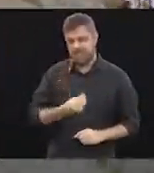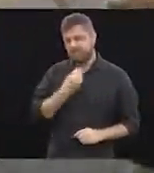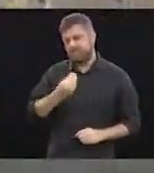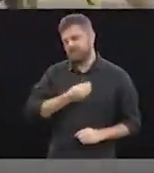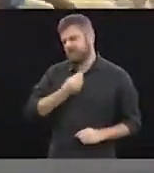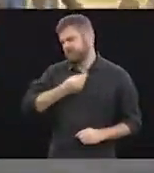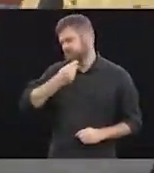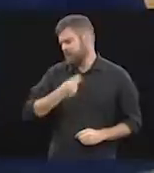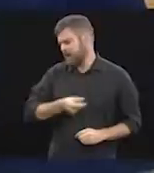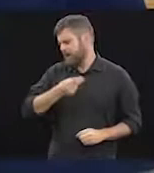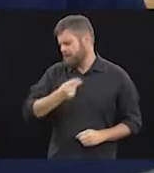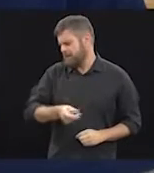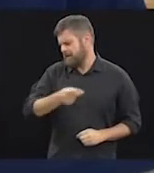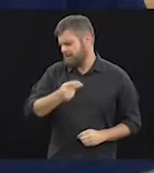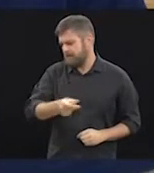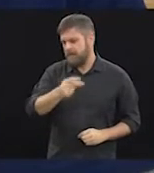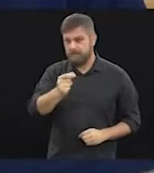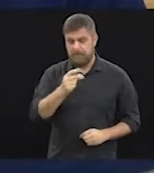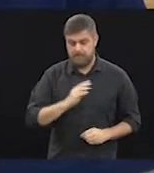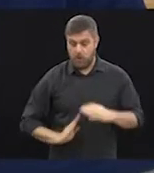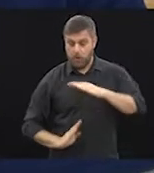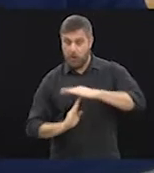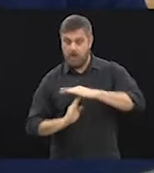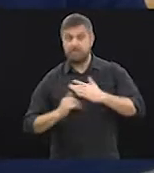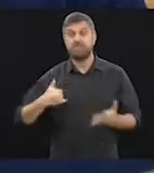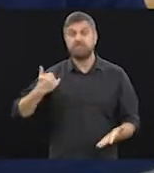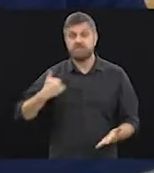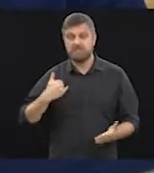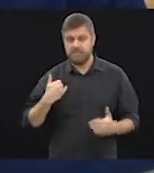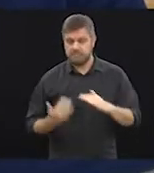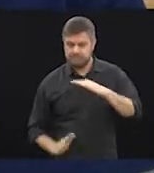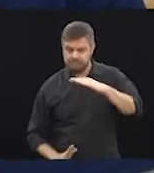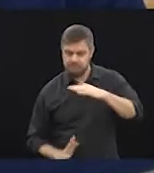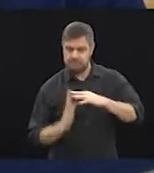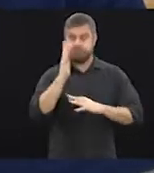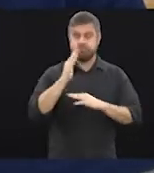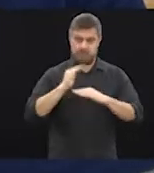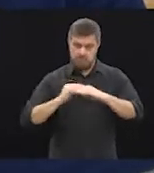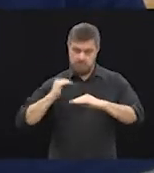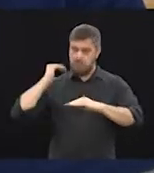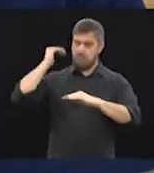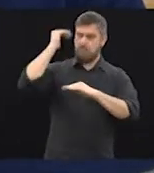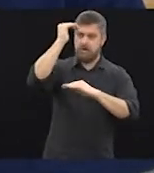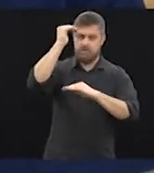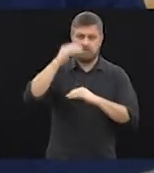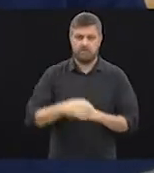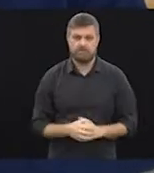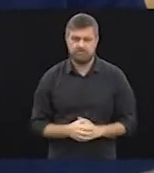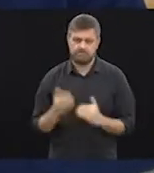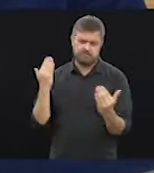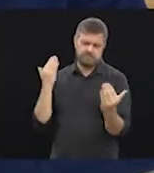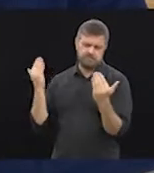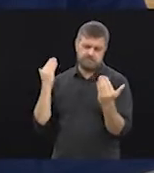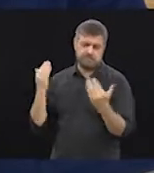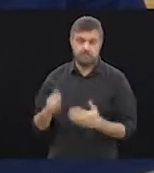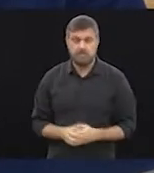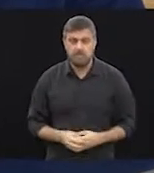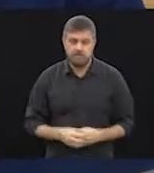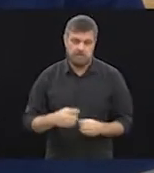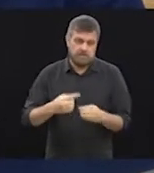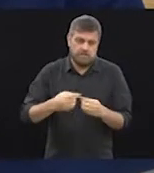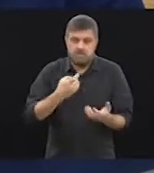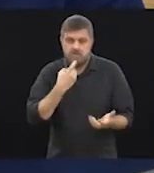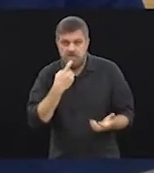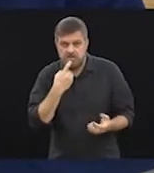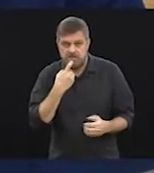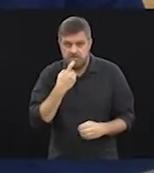ganhando muitos anos, a expectativa de vida hoje ela é crescente, cada vez maior. Campinas, por